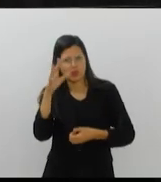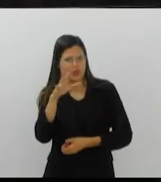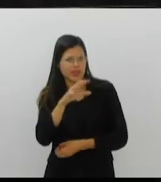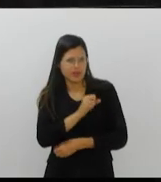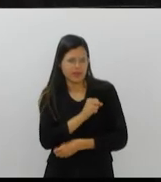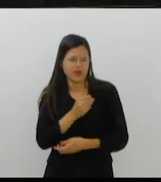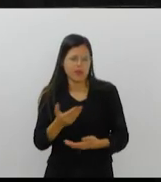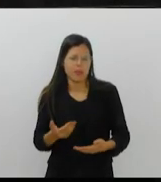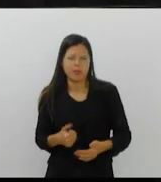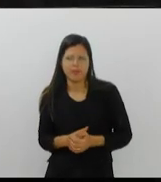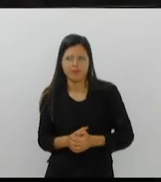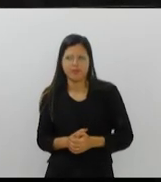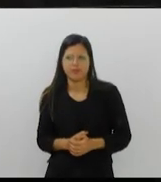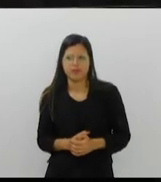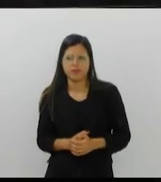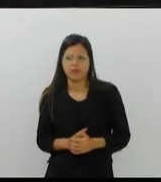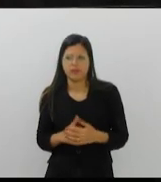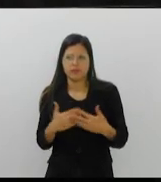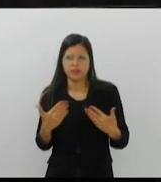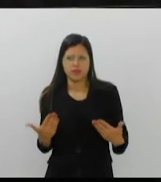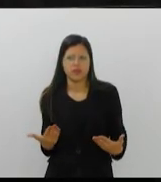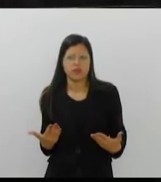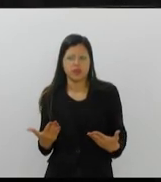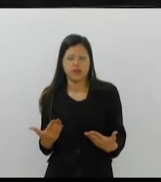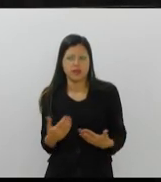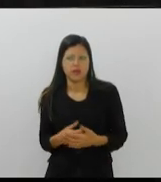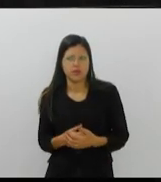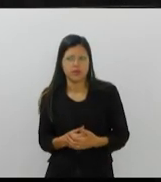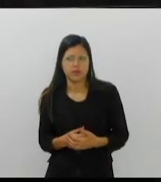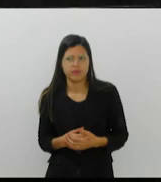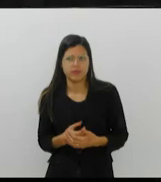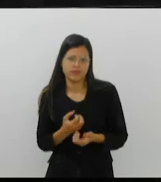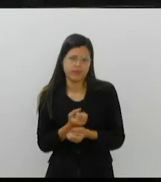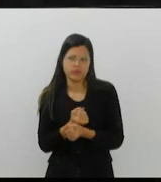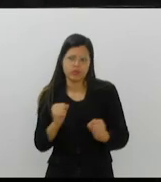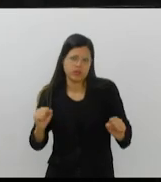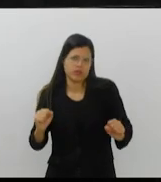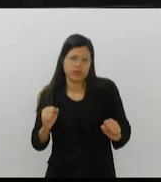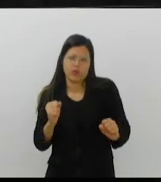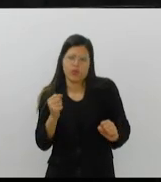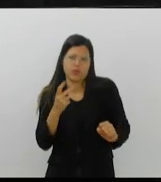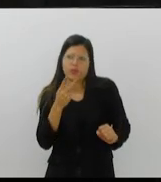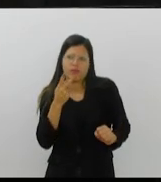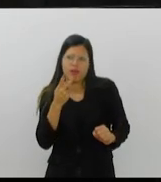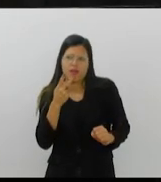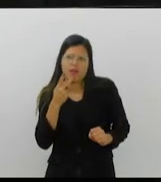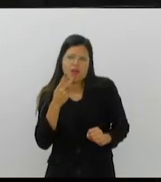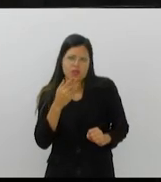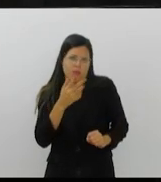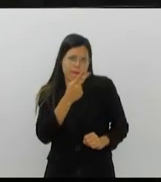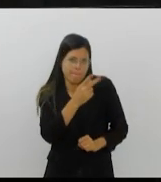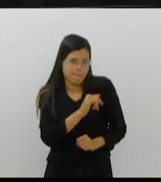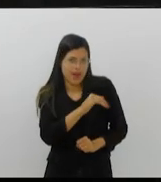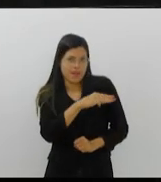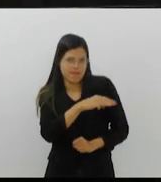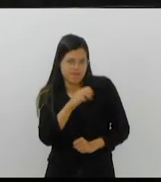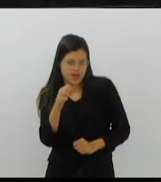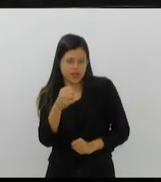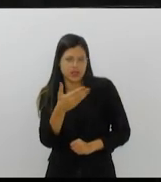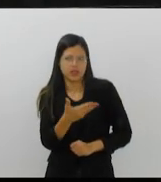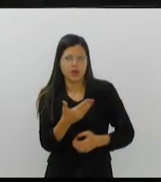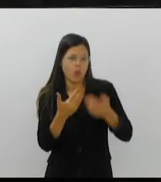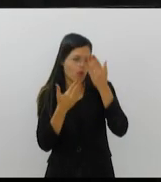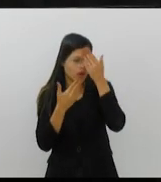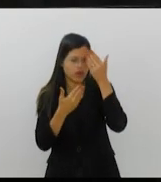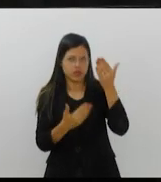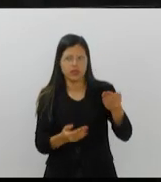Então, não tem como eu não falar sobre eles. Pai e mãe, eu agradeço por